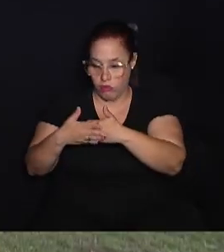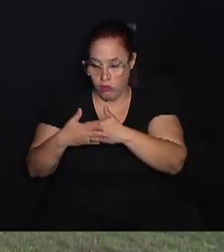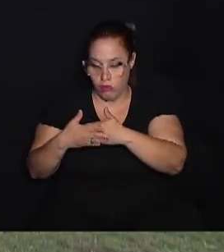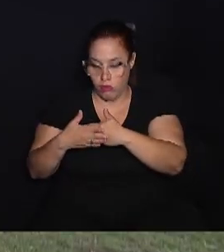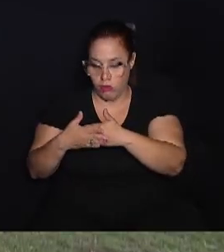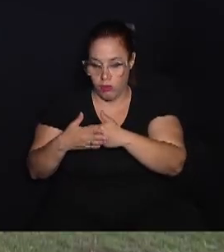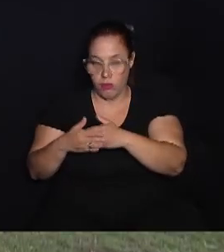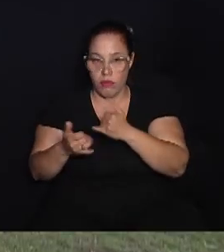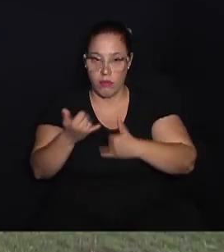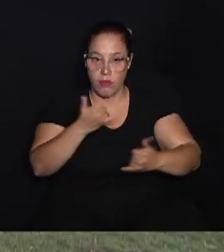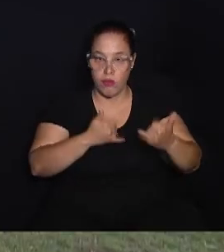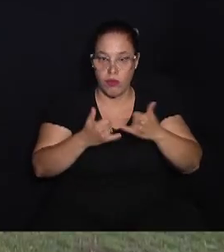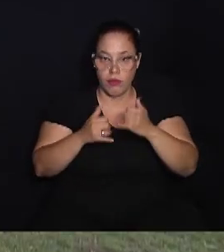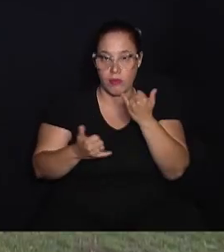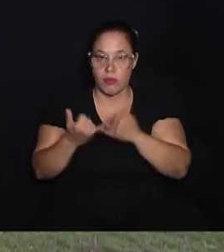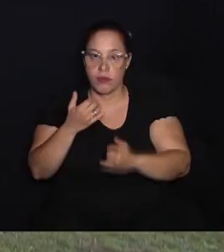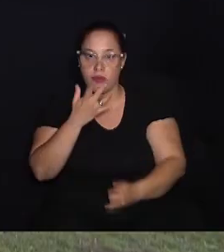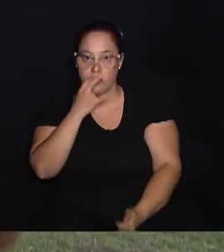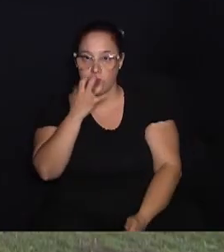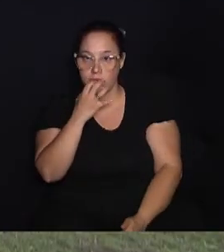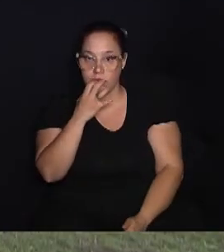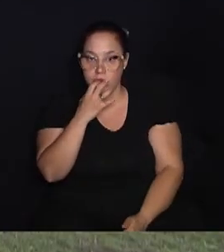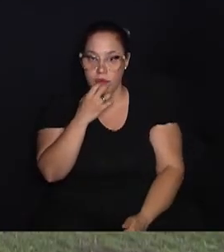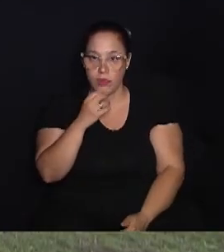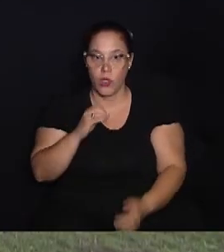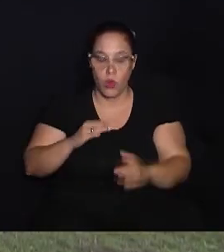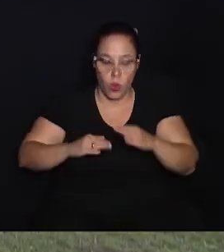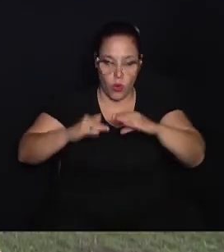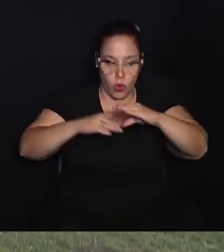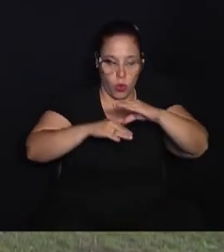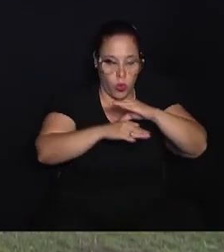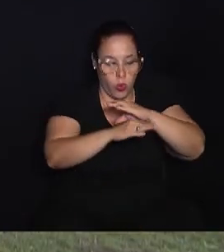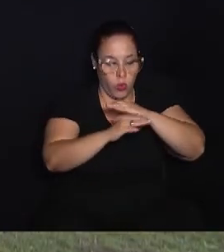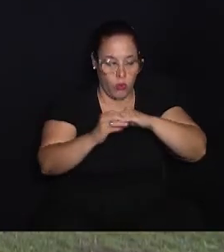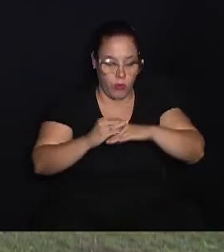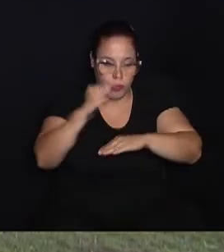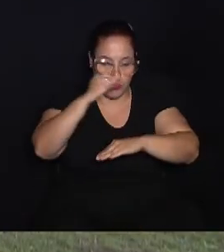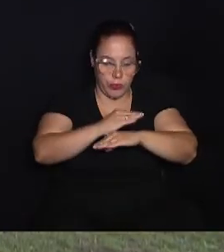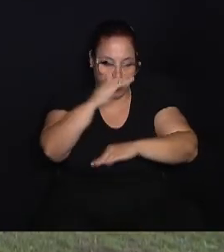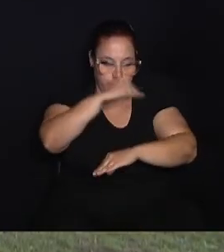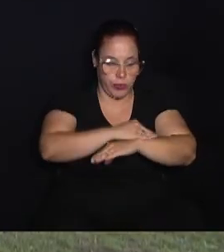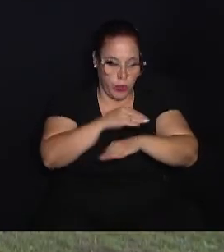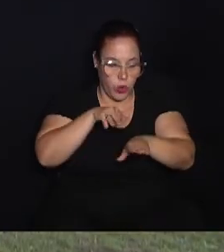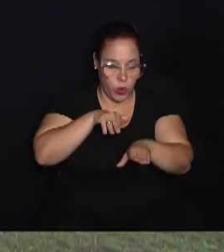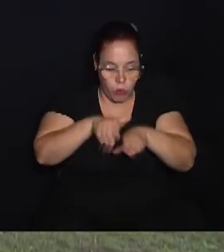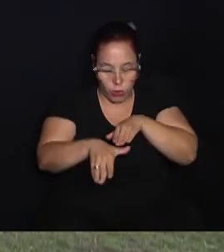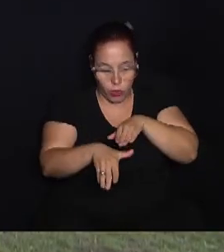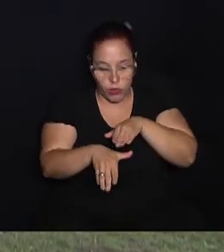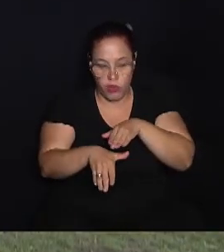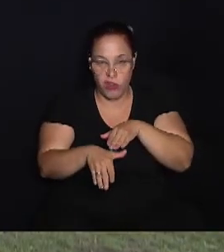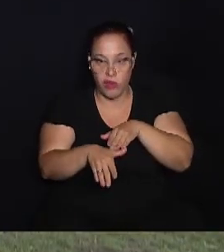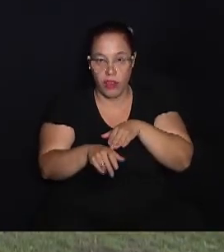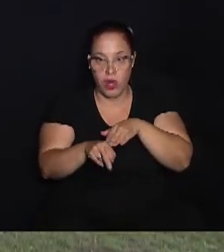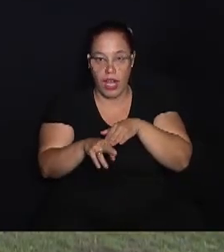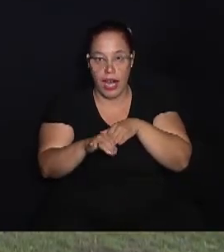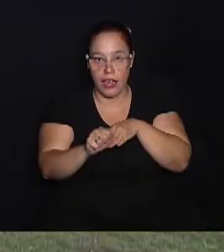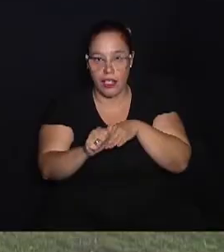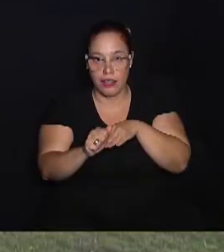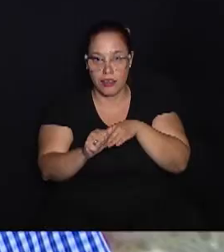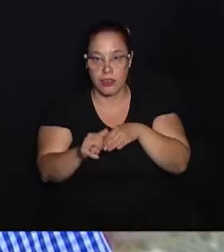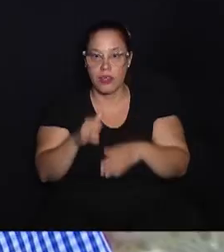cercados com alambrados e devem conter equipamentos para lazer dos cães túnel gangorra obstáculos